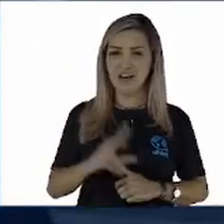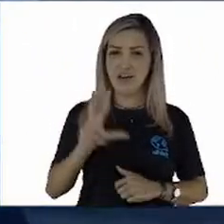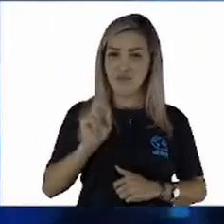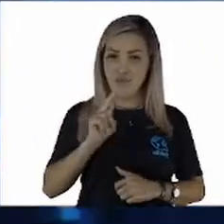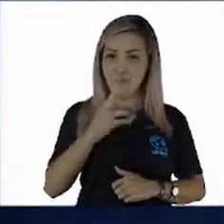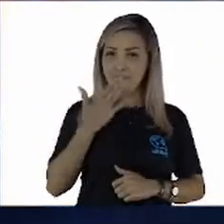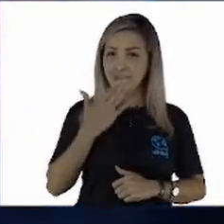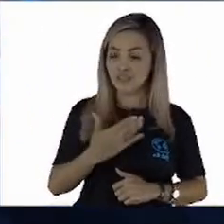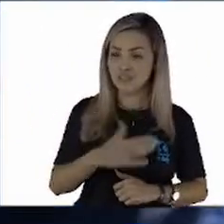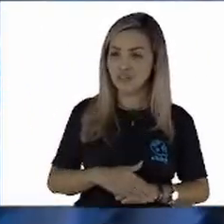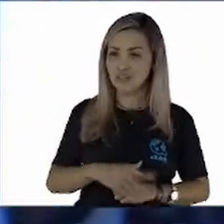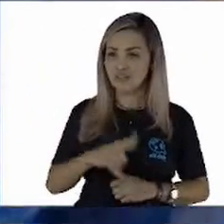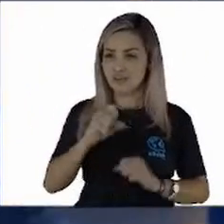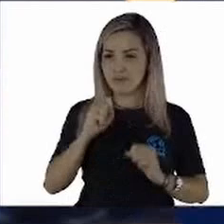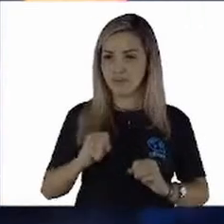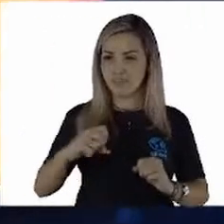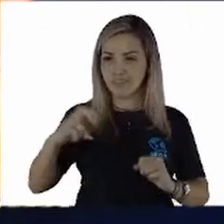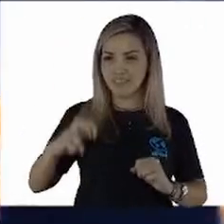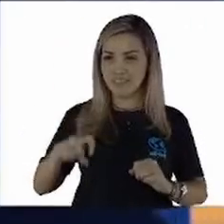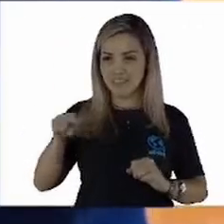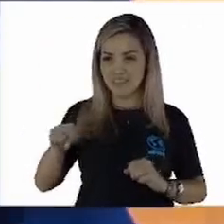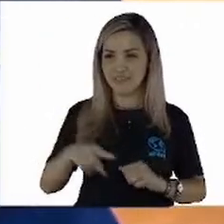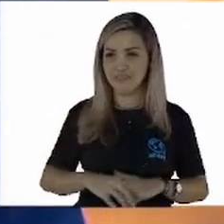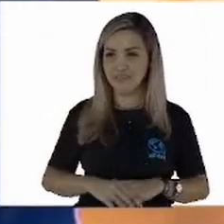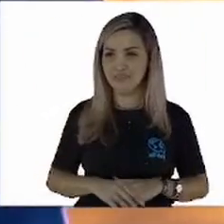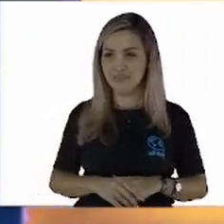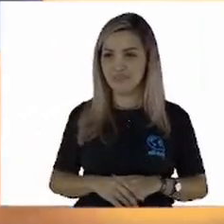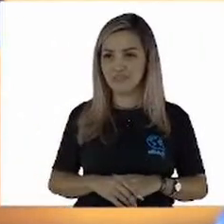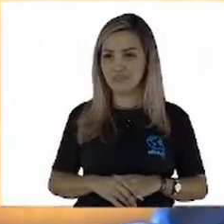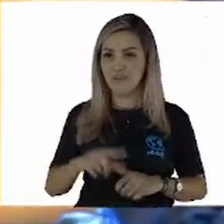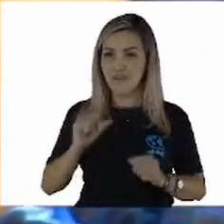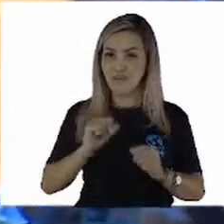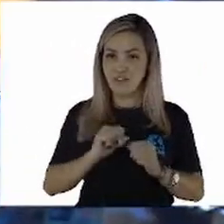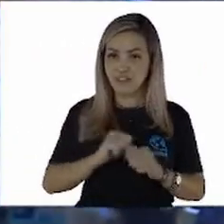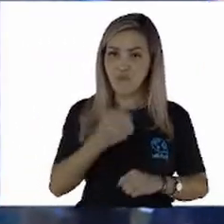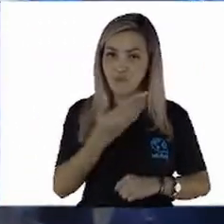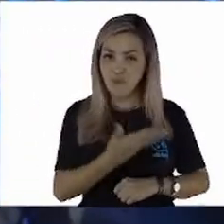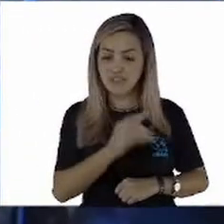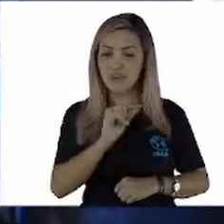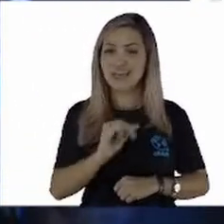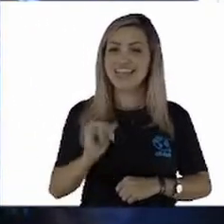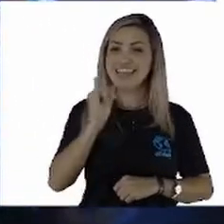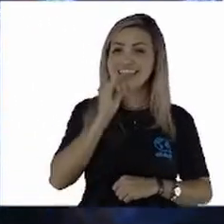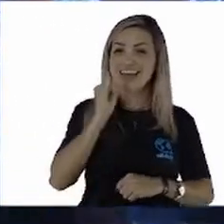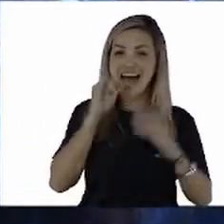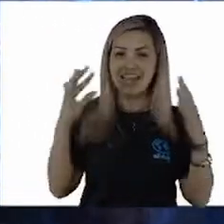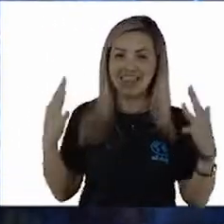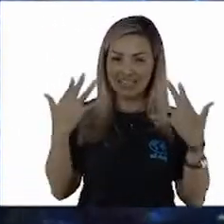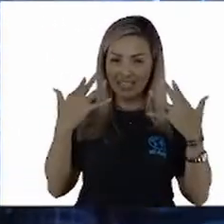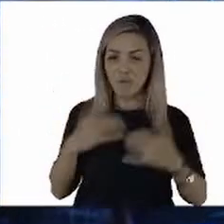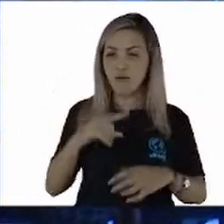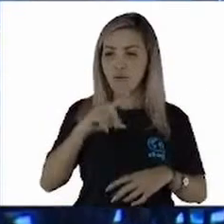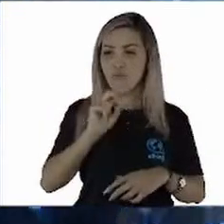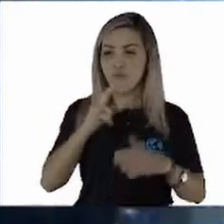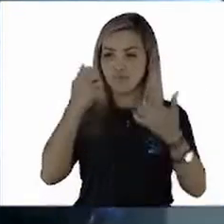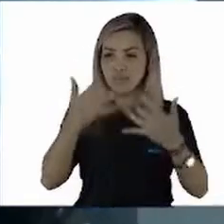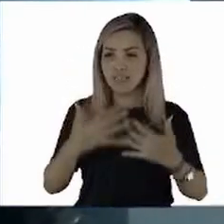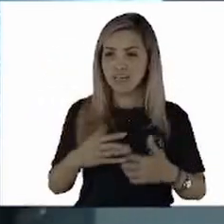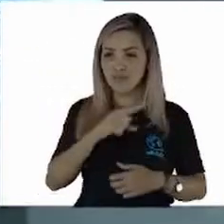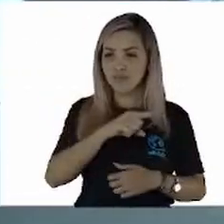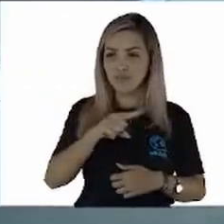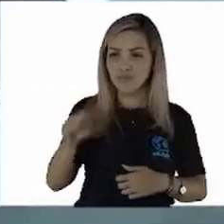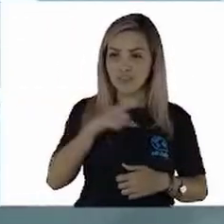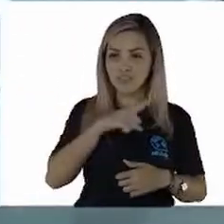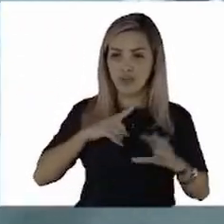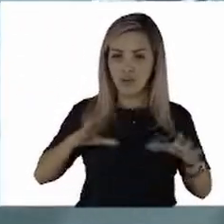Eu vou pedir... Você pode sentar aqui nessa cadeira pra mim? Que eu vou fazer com você um teste de atenção. Vou te explicar como é que é. Vocês estão